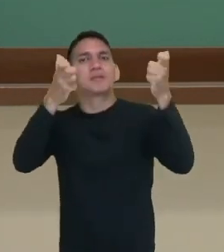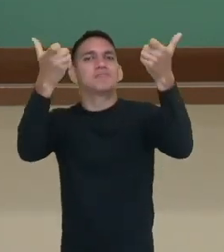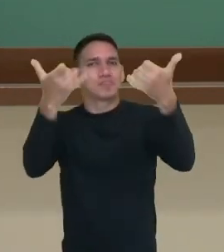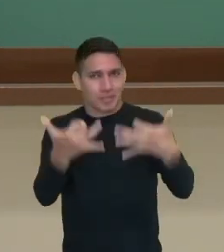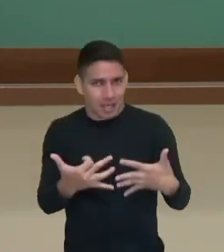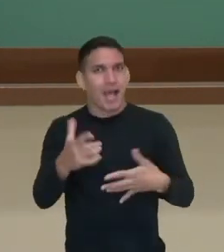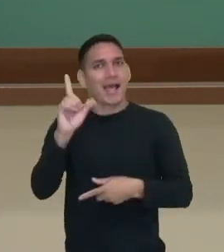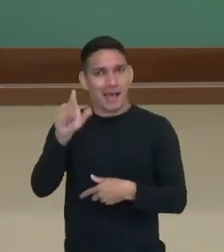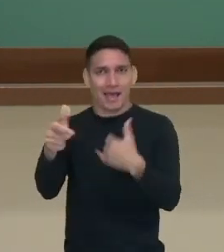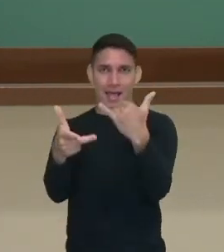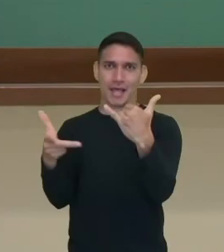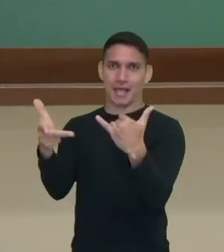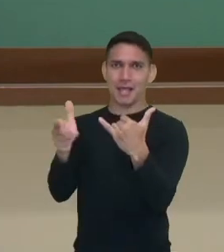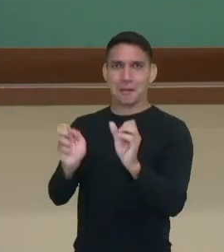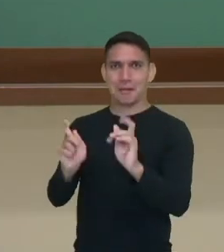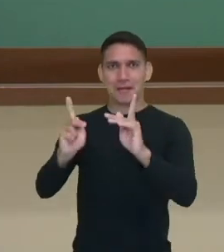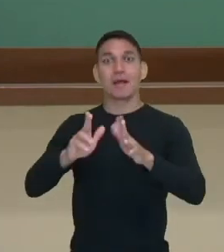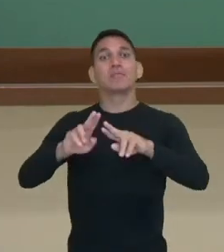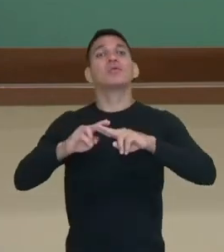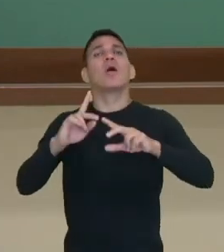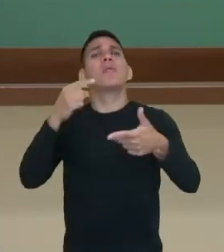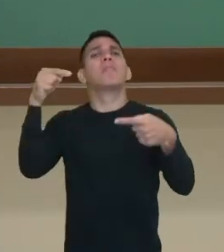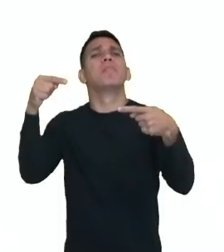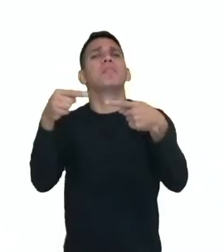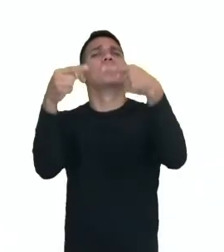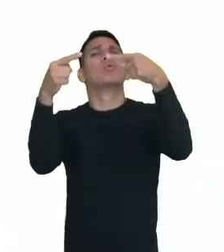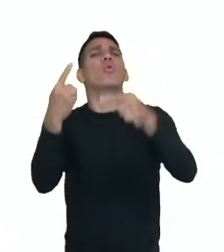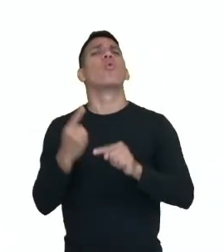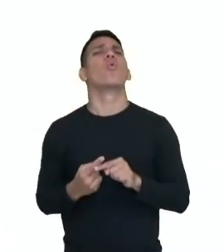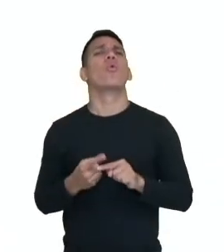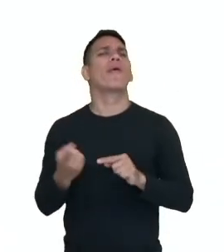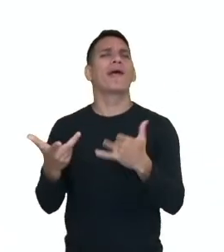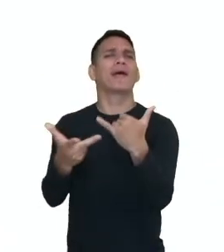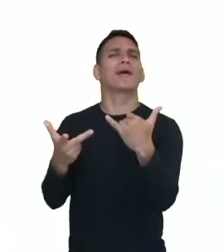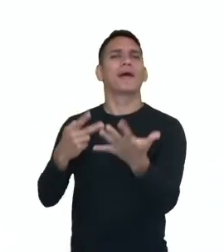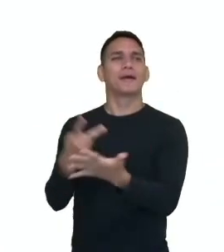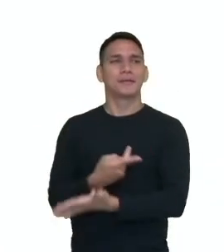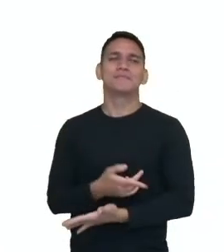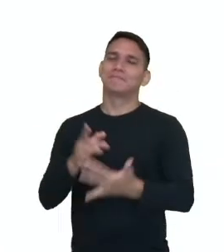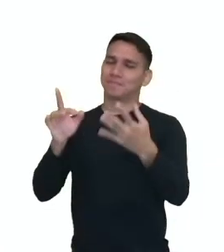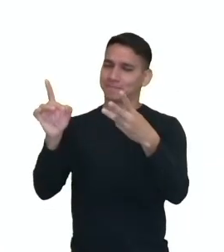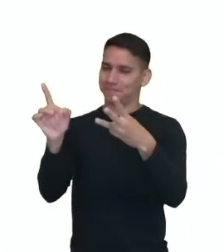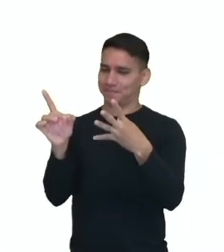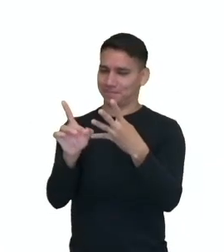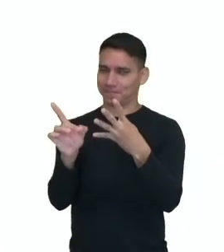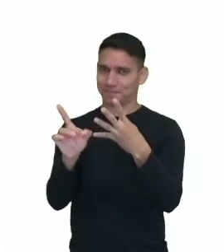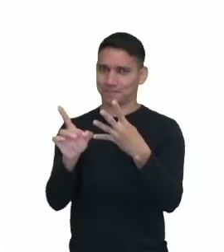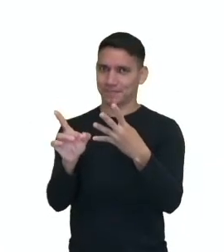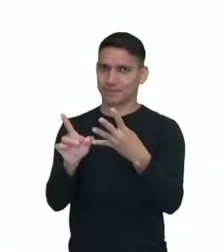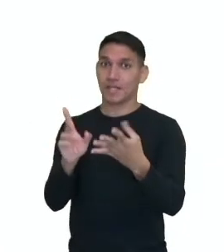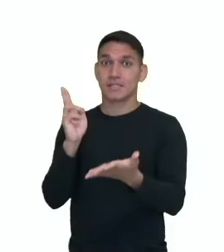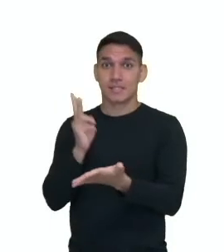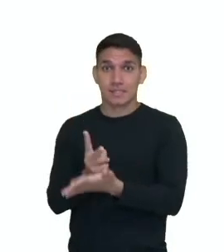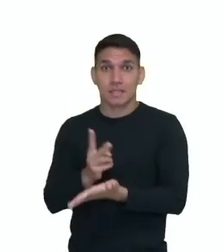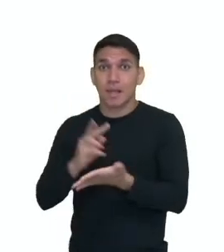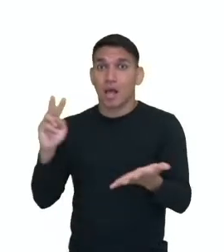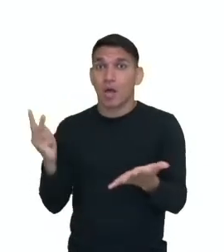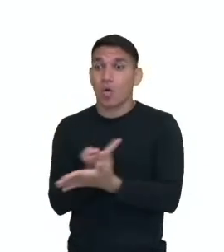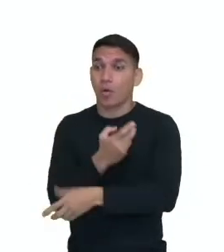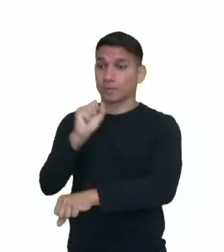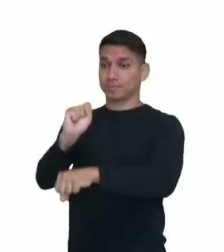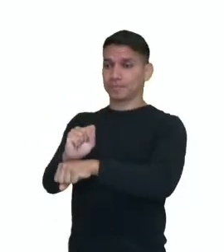falamos, é ênclise. Então, qual é o motivo da ênclise aqui? É a letra D. Sempre que ocorrer pausa, nós